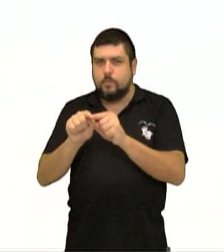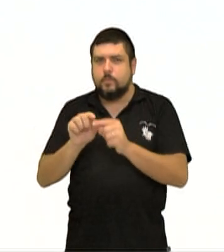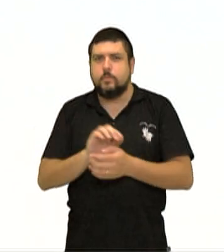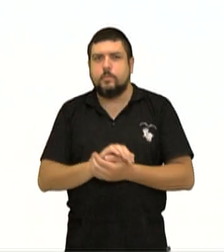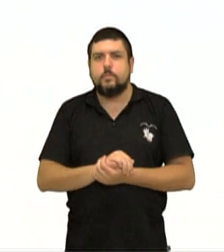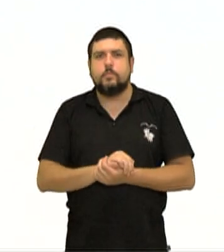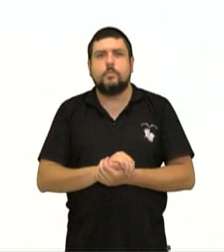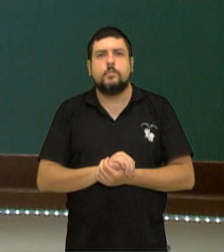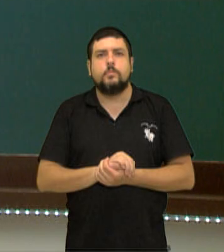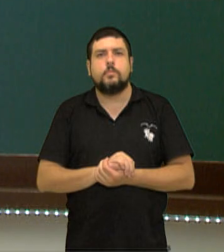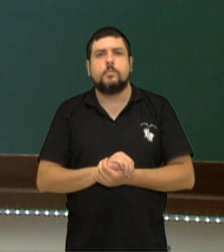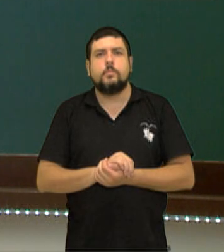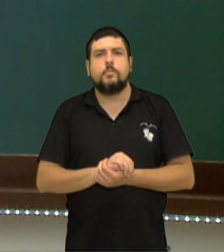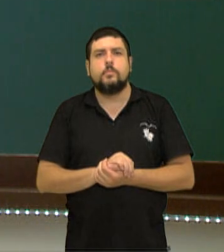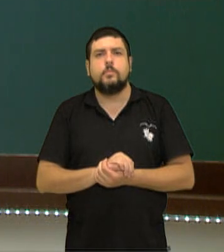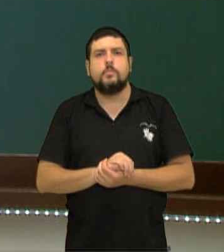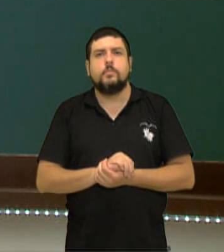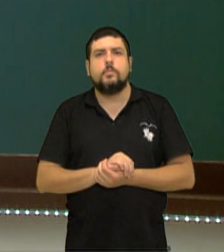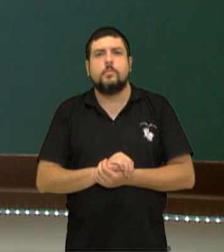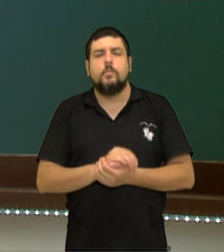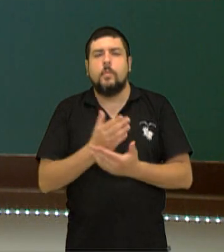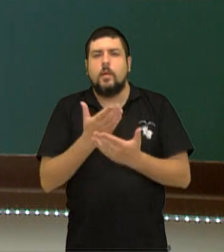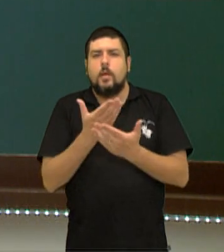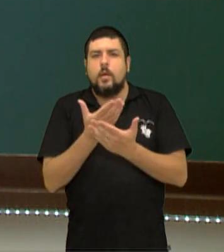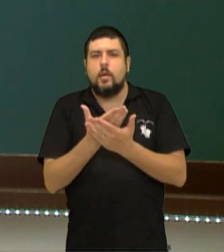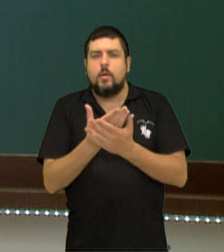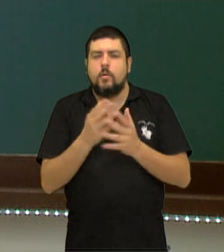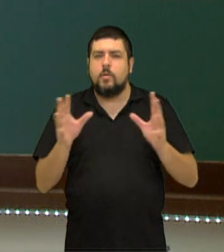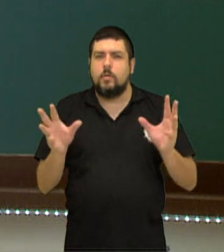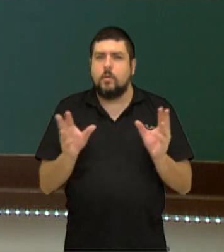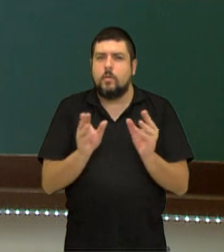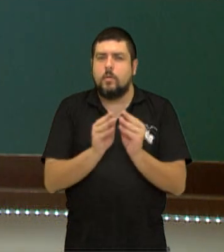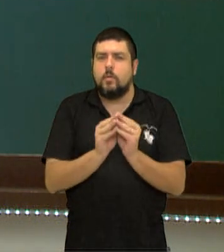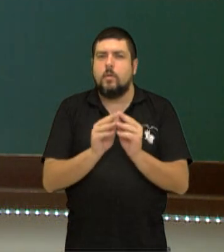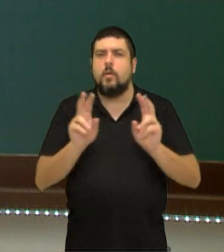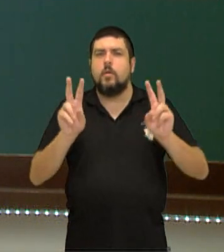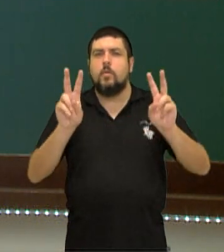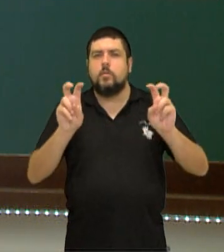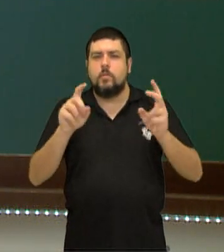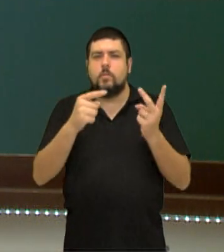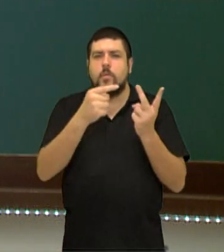Bom, nesta aula nós falamos sobre raiz quadrada e situações